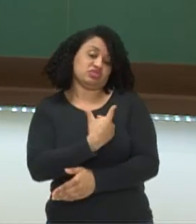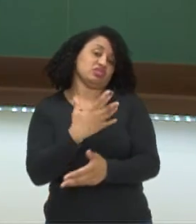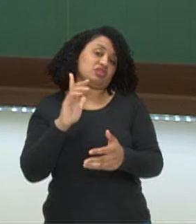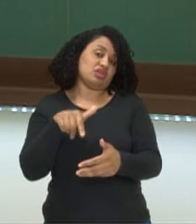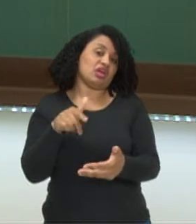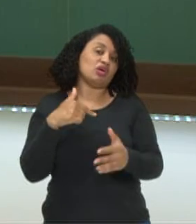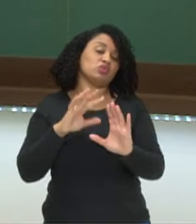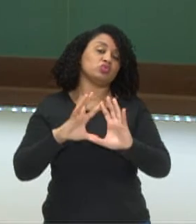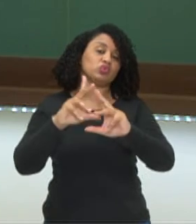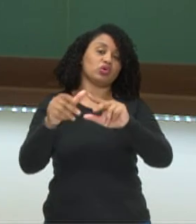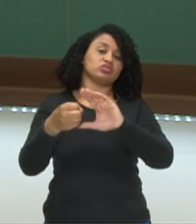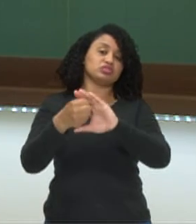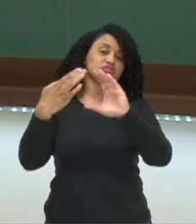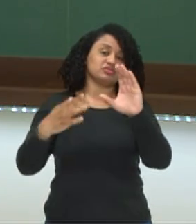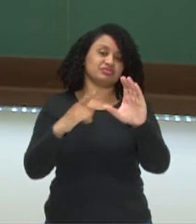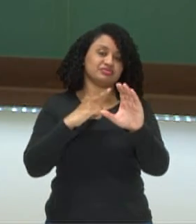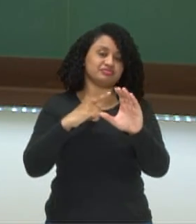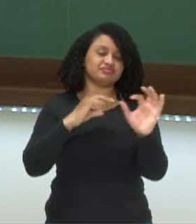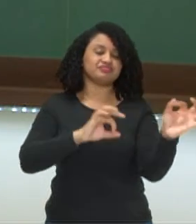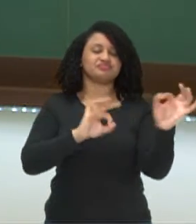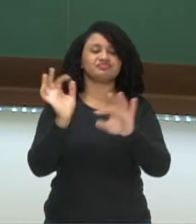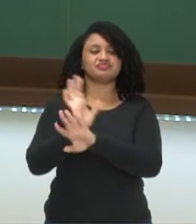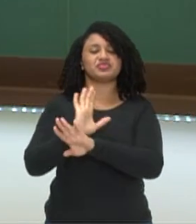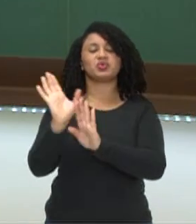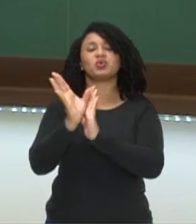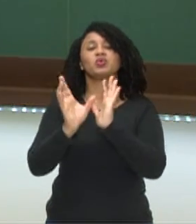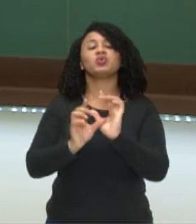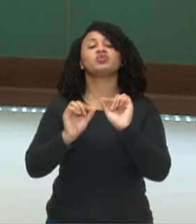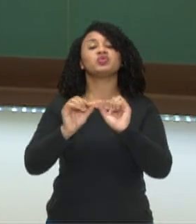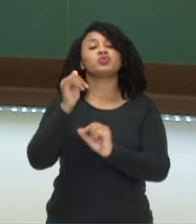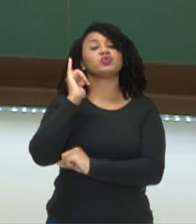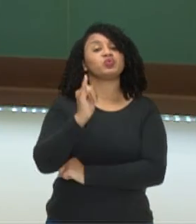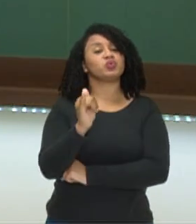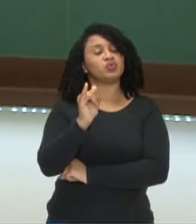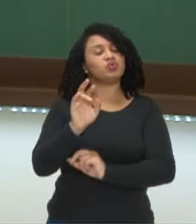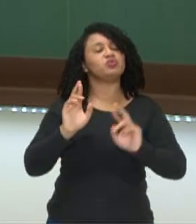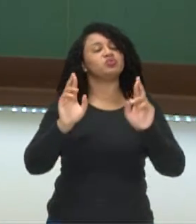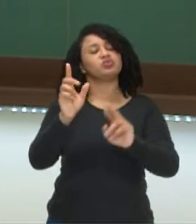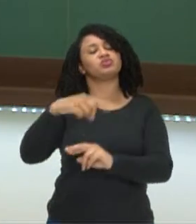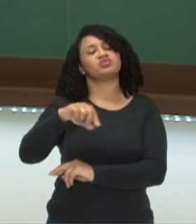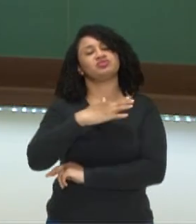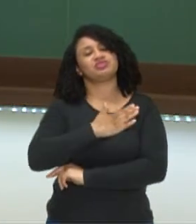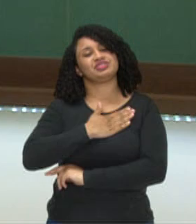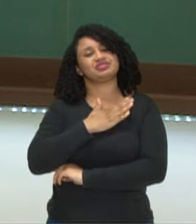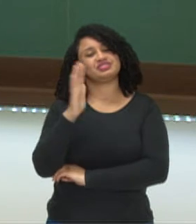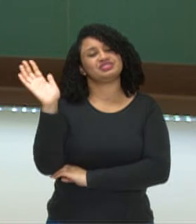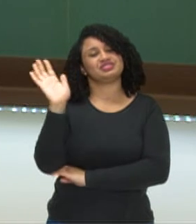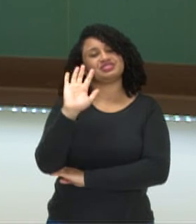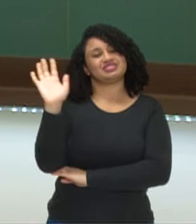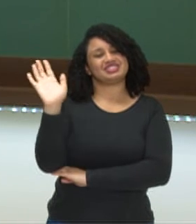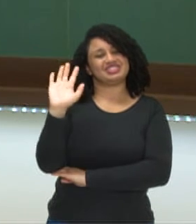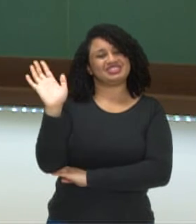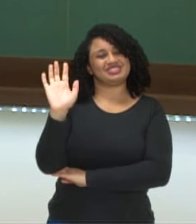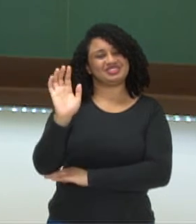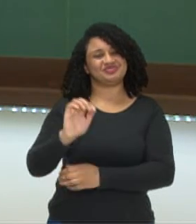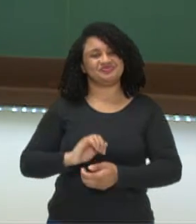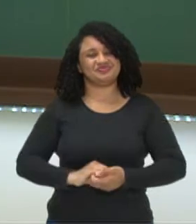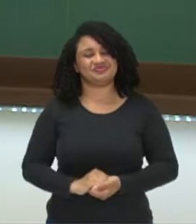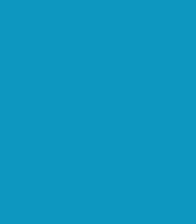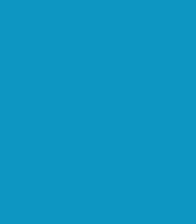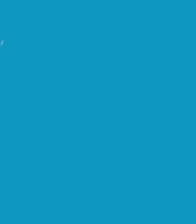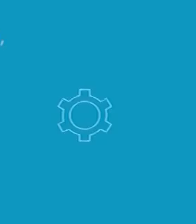as características. Nesse vídeo falamos sobre conto. Espero que vocês tenham gostado e até breve.